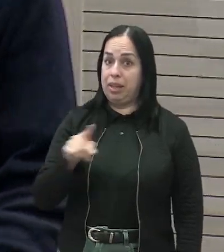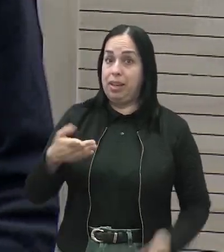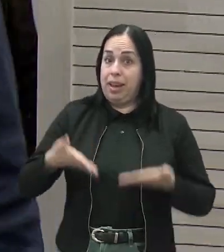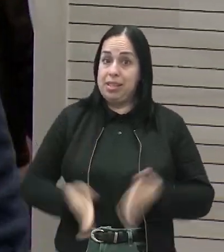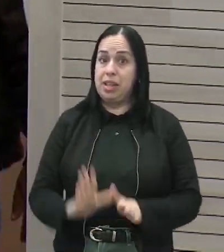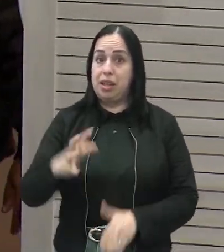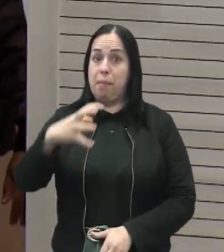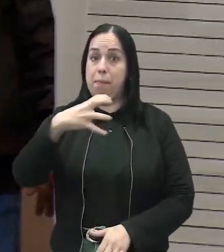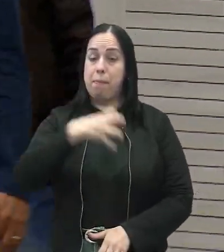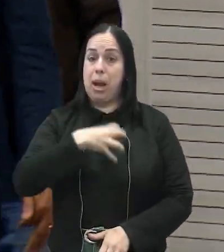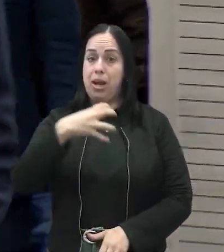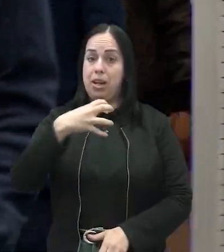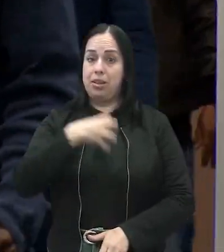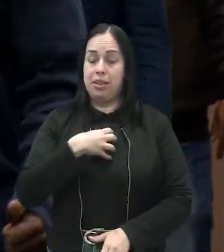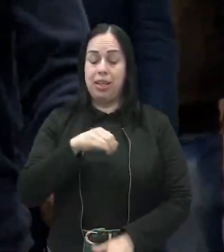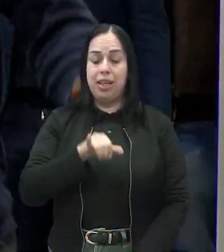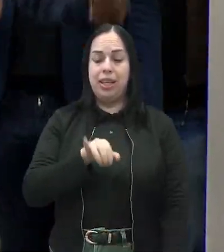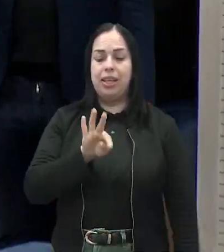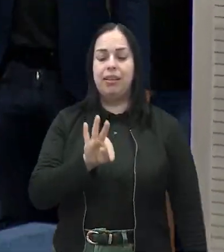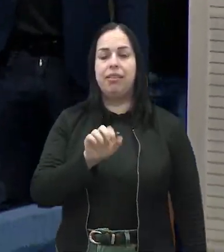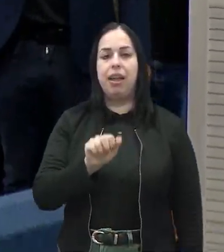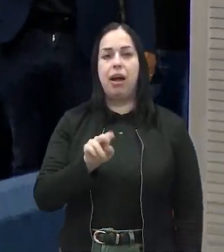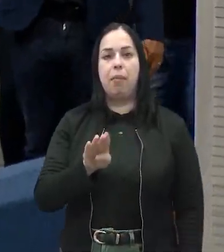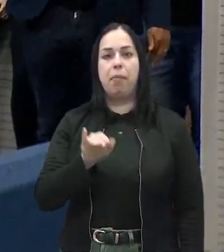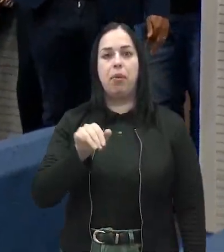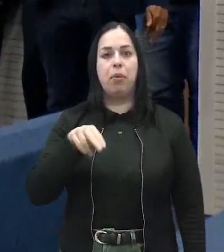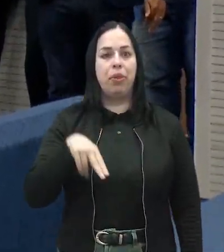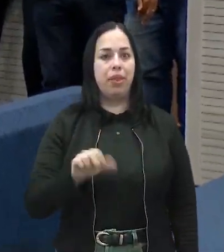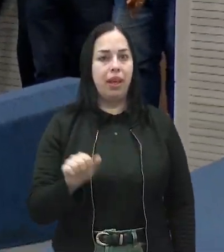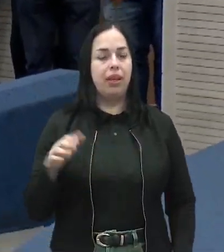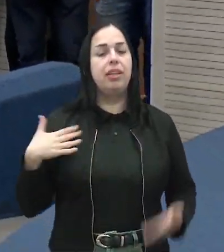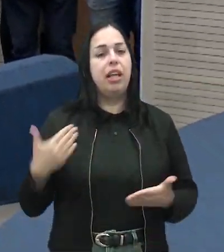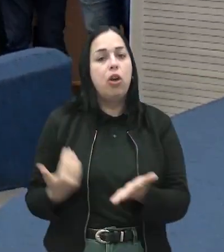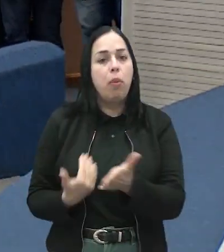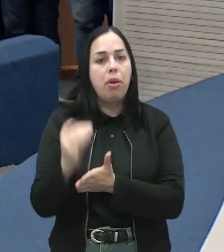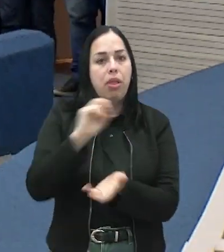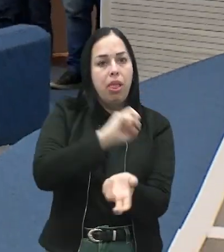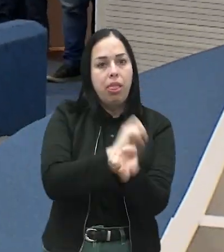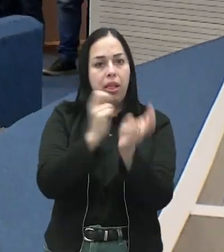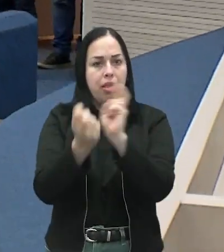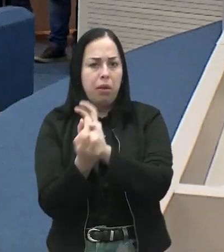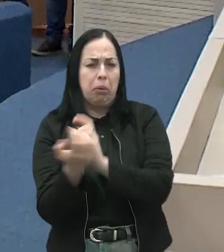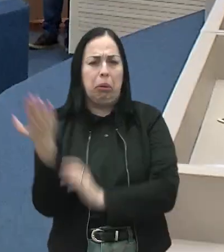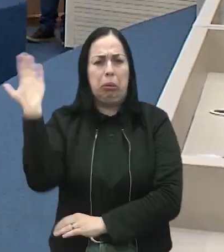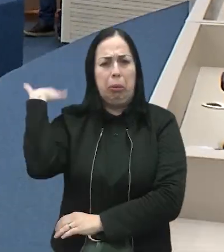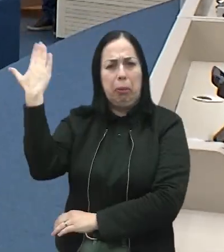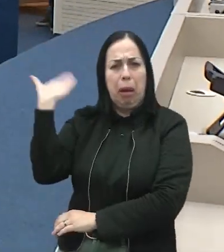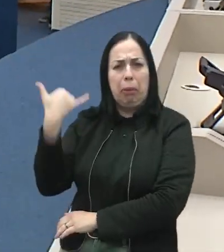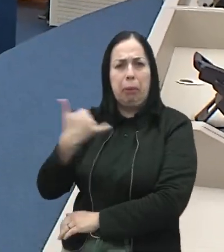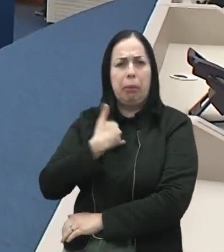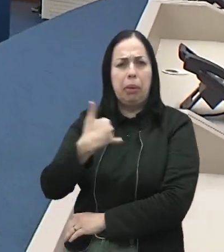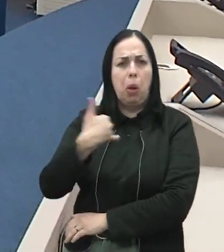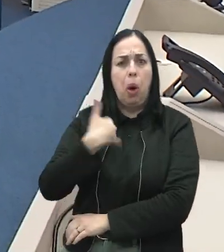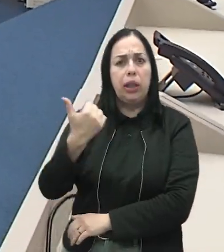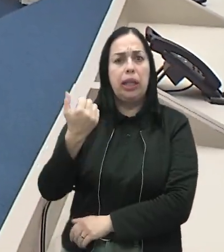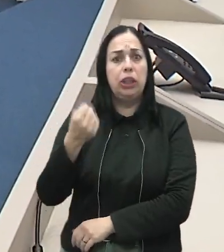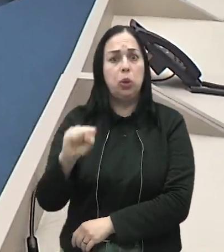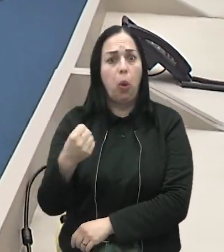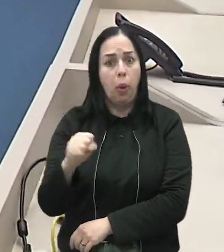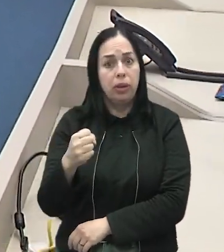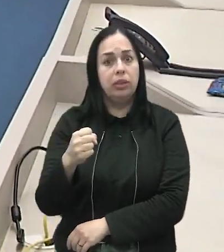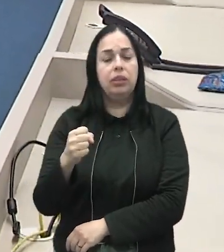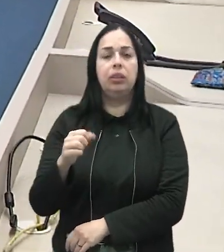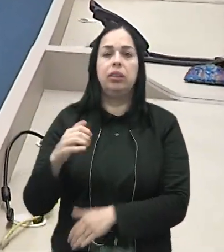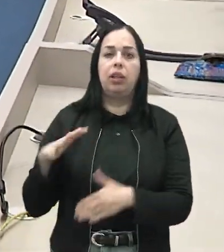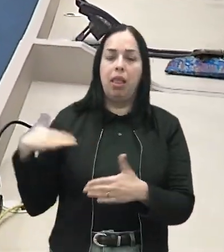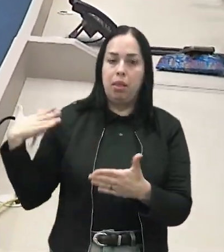baiano. Ele nasceu em Itabuna. A capoeira entrou em sua vida ainda novo, quando tinha 8 anos.